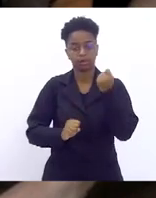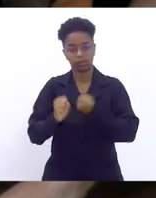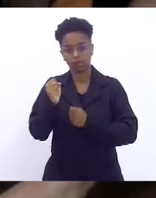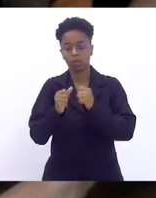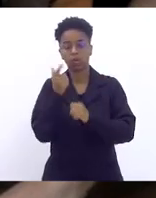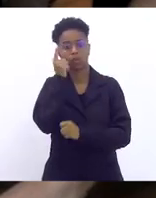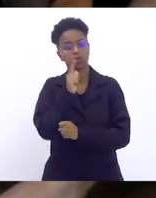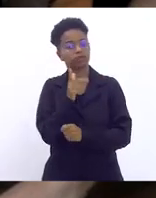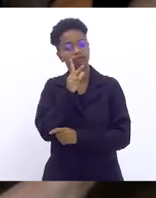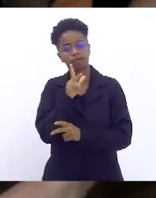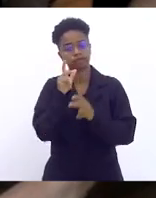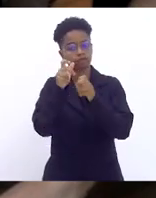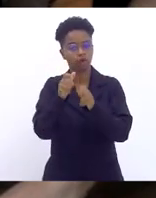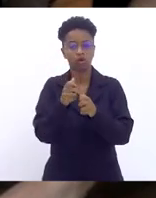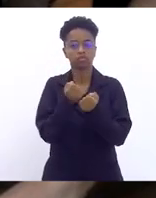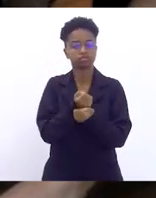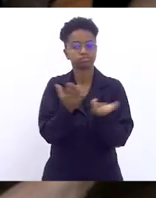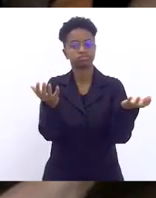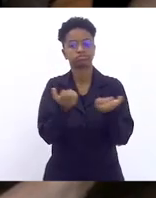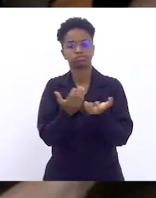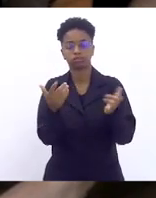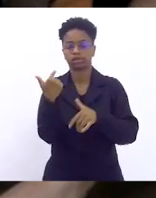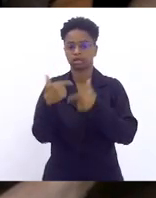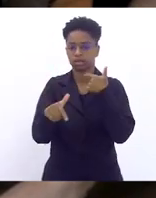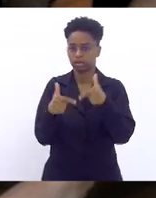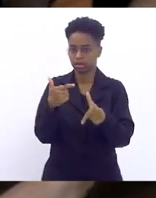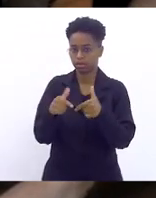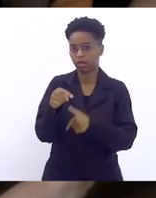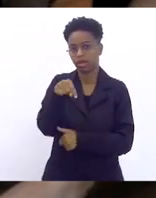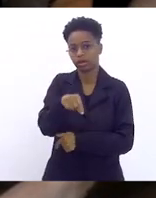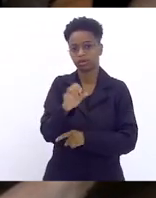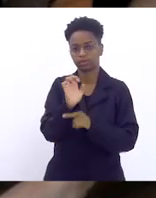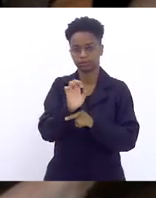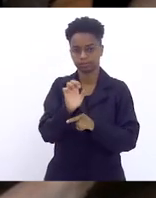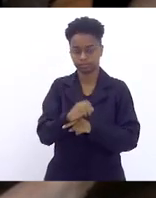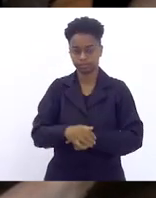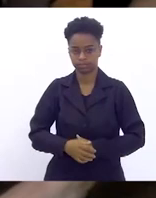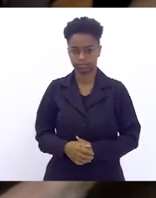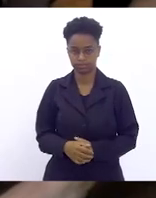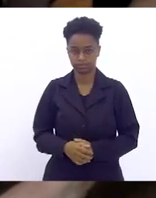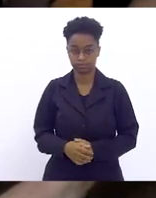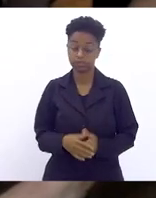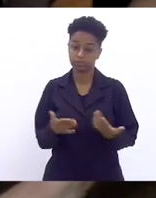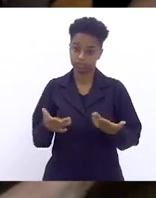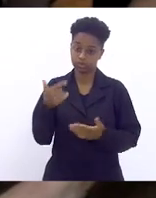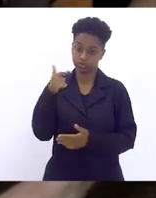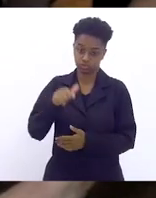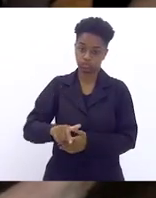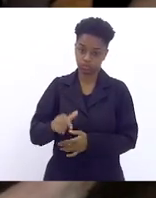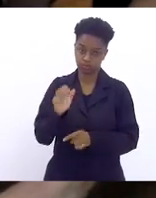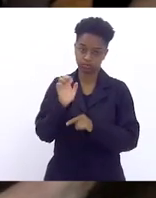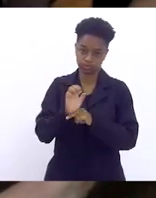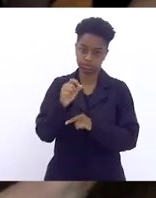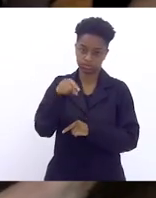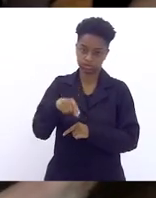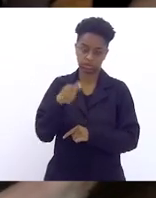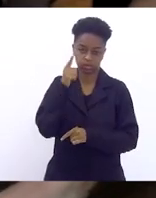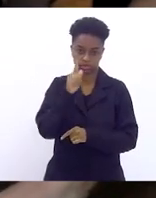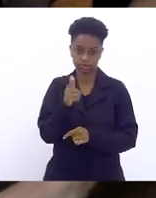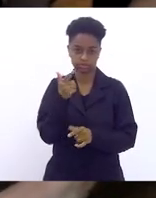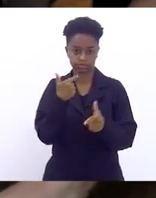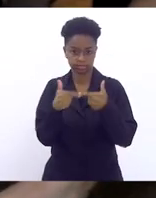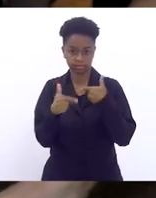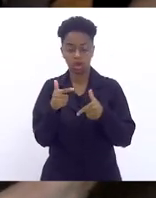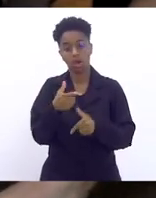fortaleça e Gere empregos aqui no nosso estado novamente no nosso estado ontem né passou